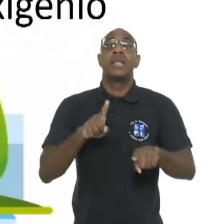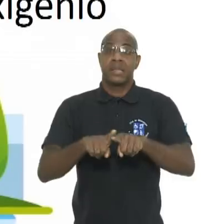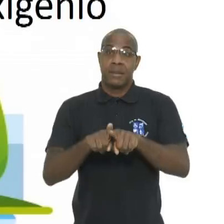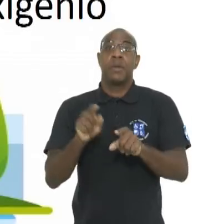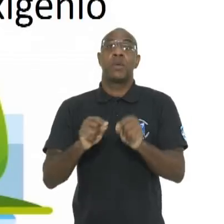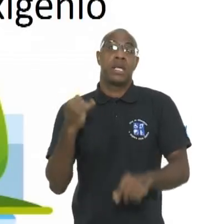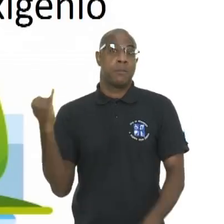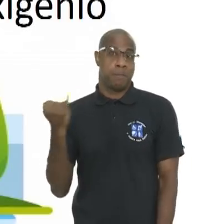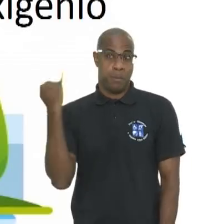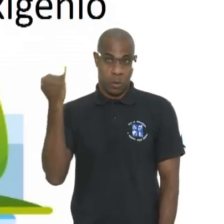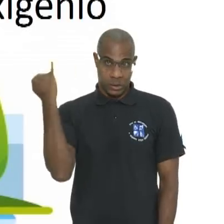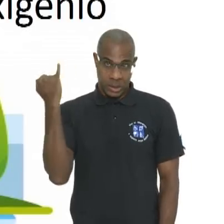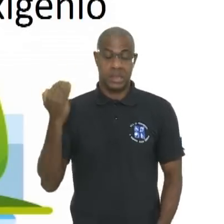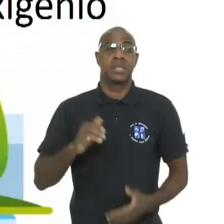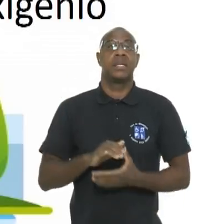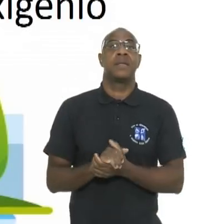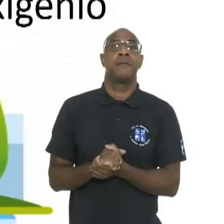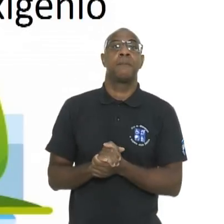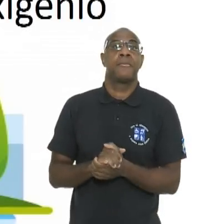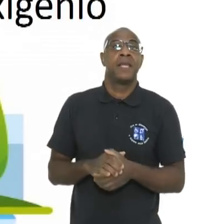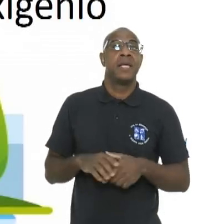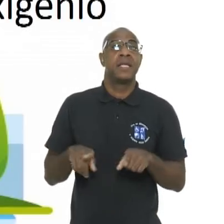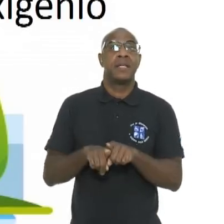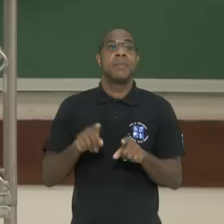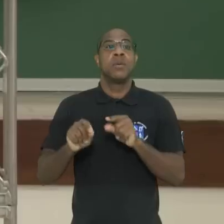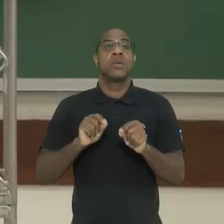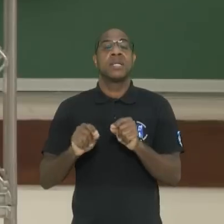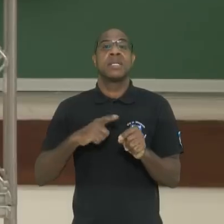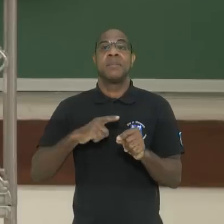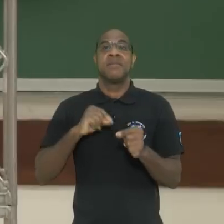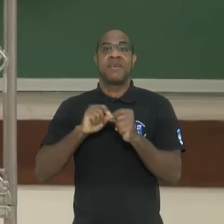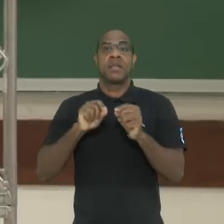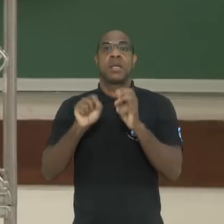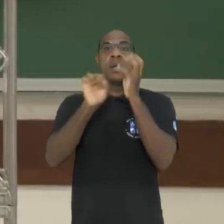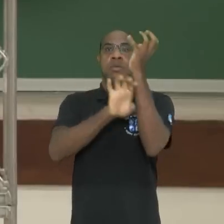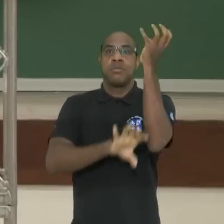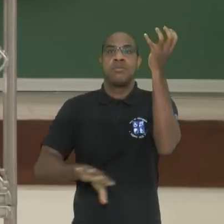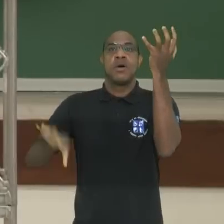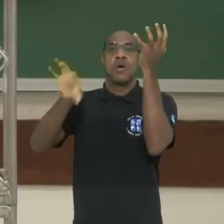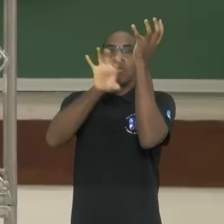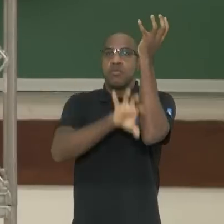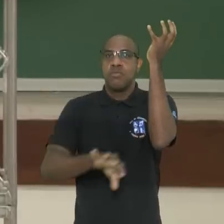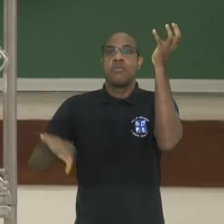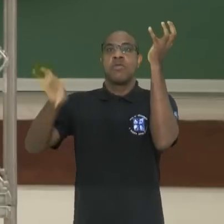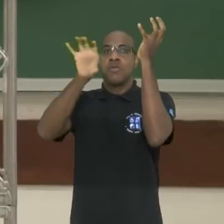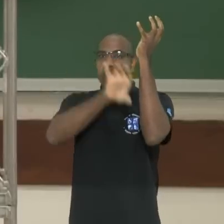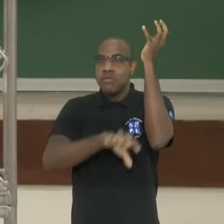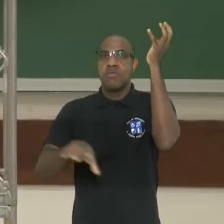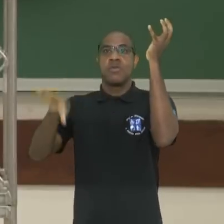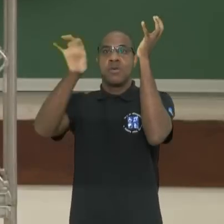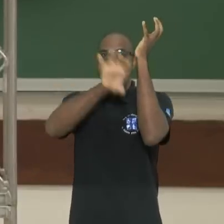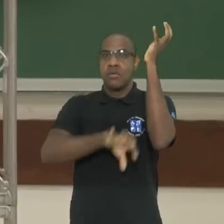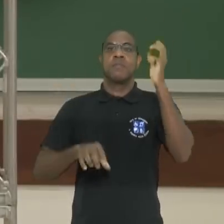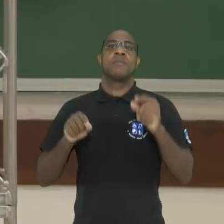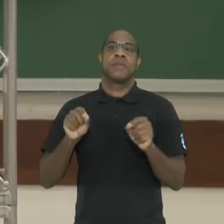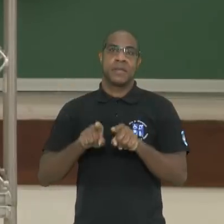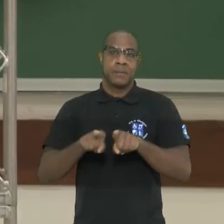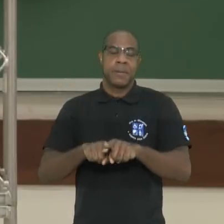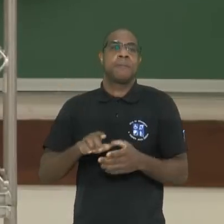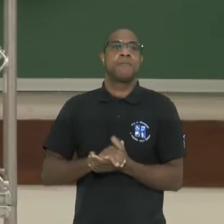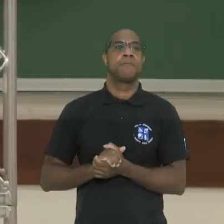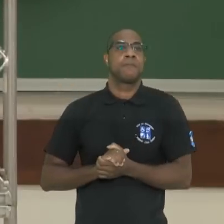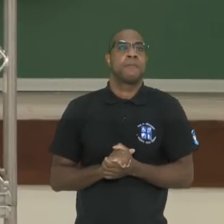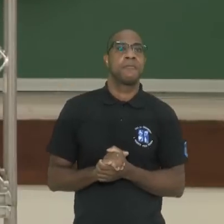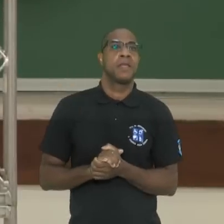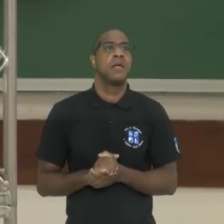para o equilíbrio dos ecossistemas, e aquelas que fazem fotossíntese, que produzem o oxigênio que nós respiramos. Bom, então,